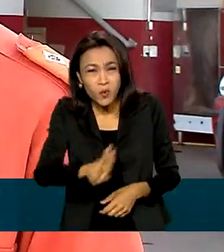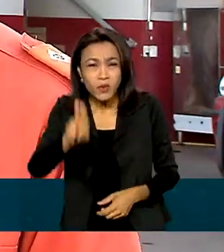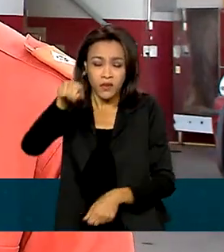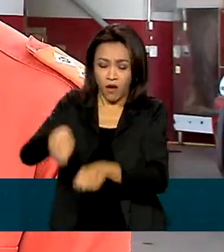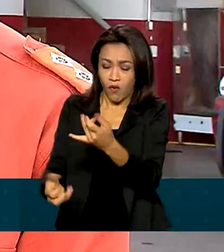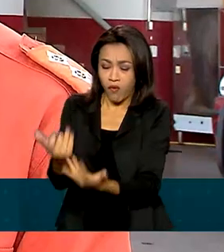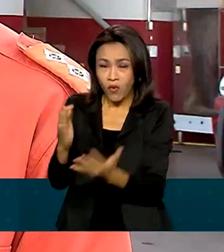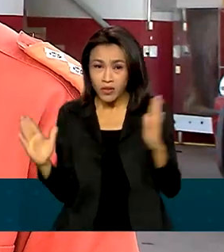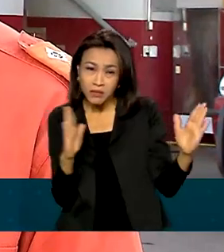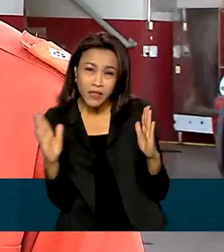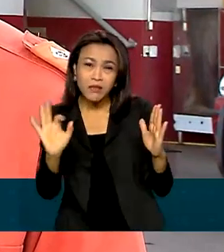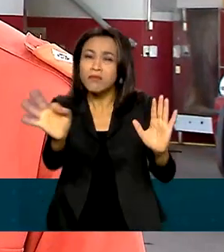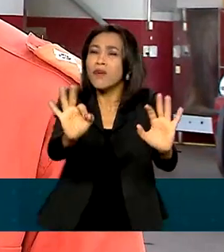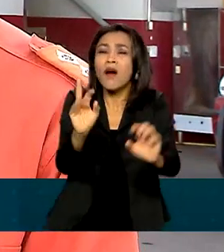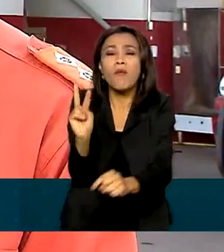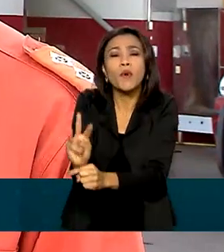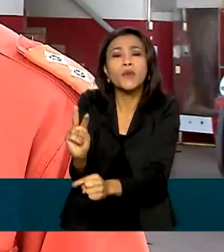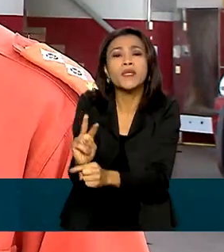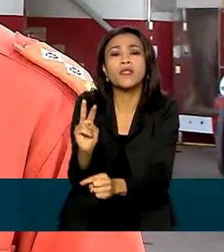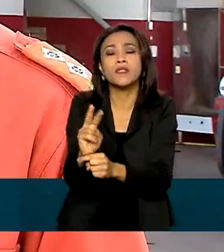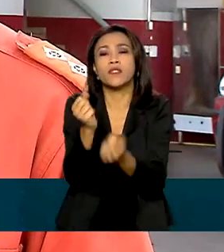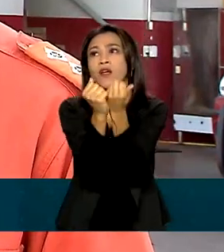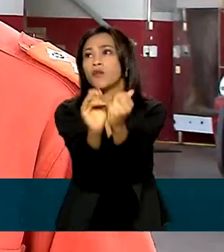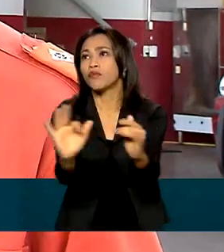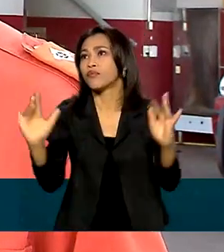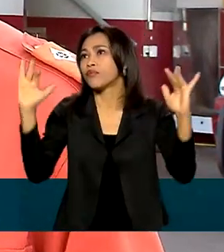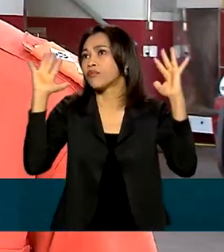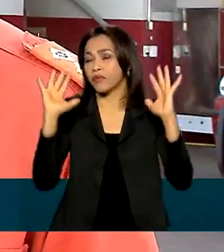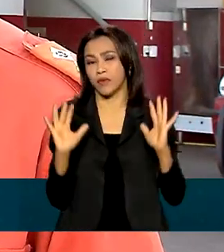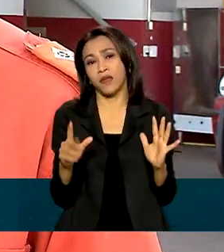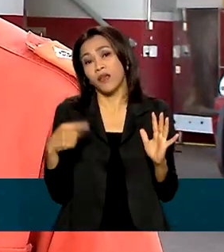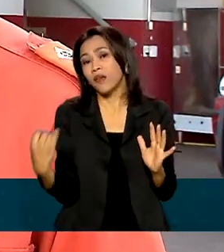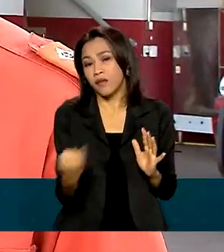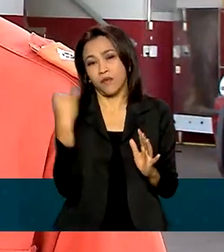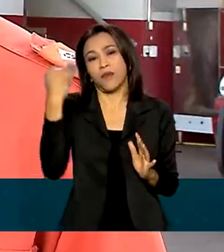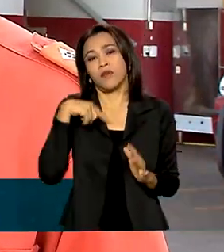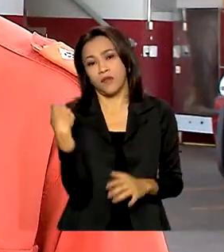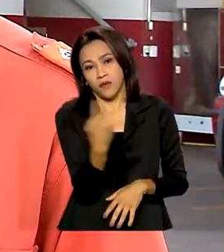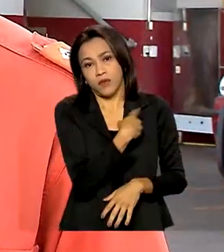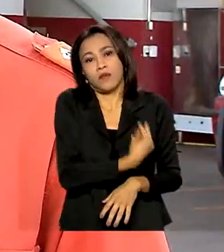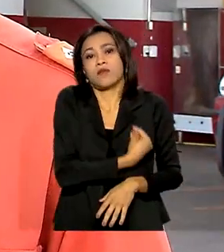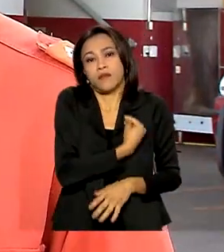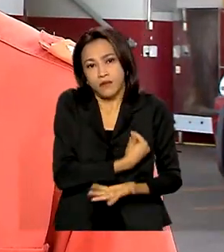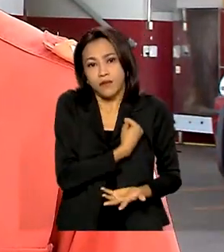proteger, proteger os nossos bens e proteger o nosso meio ambiente, que não é tão rico para a nossa vida diária. nesse